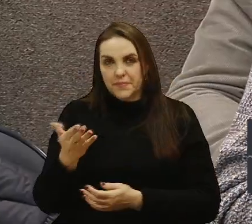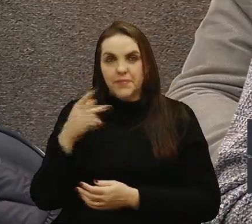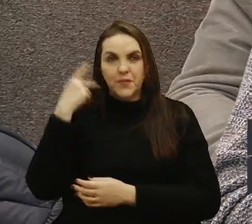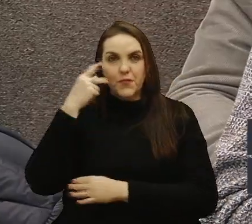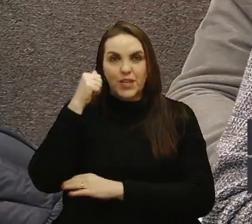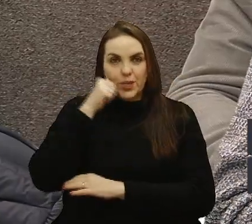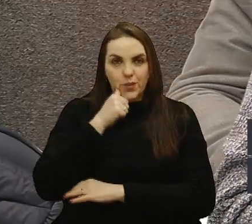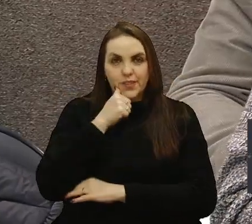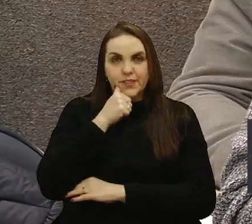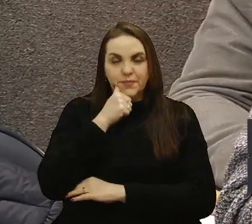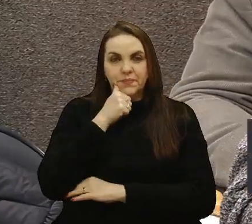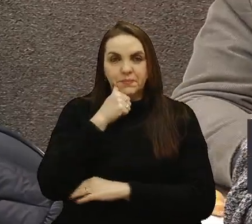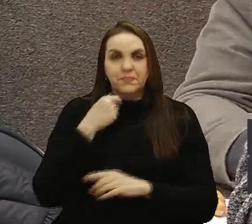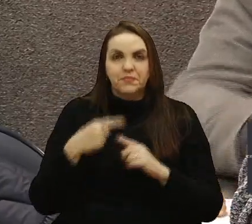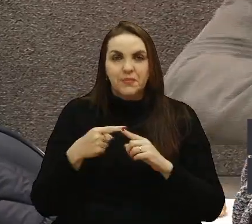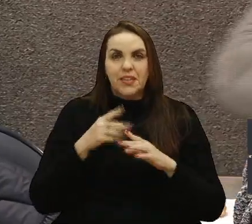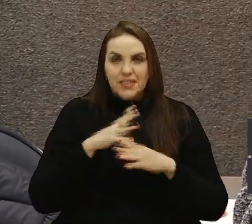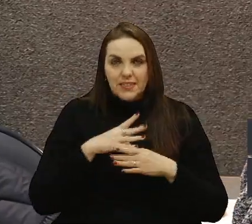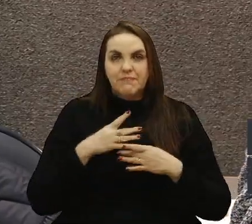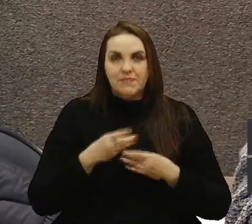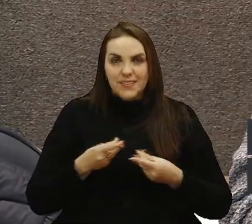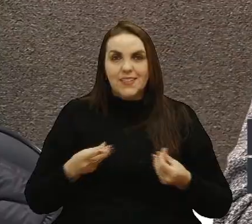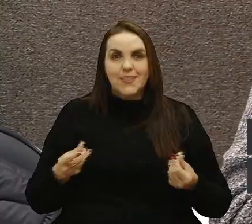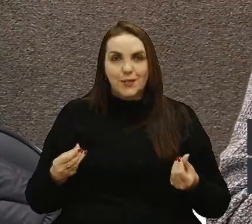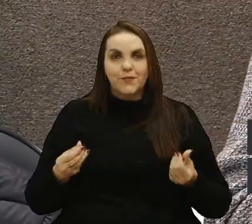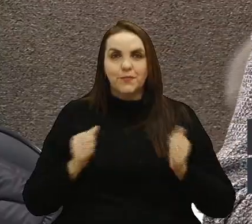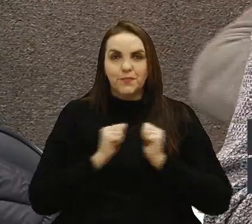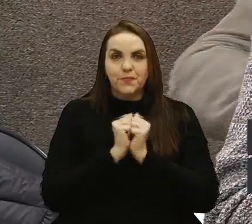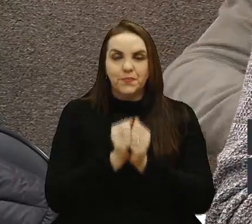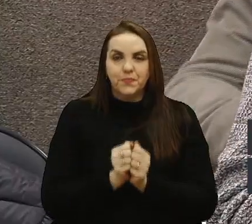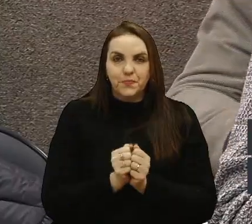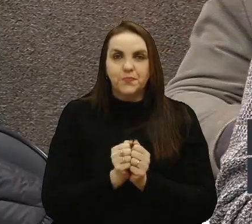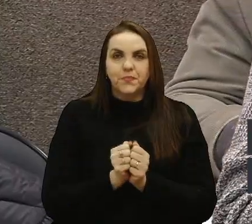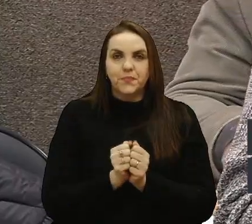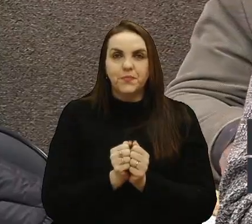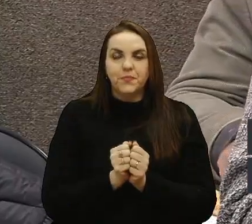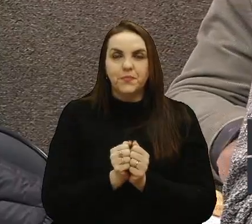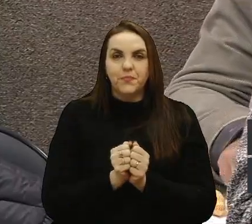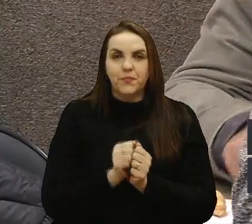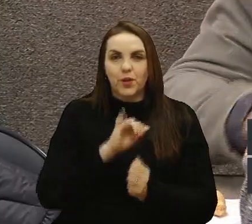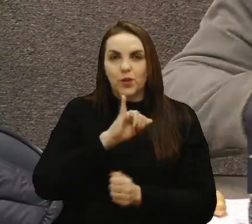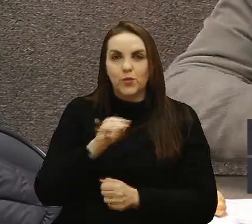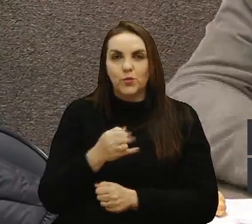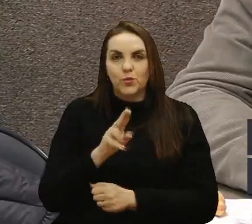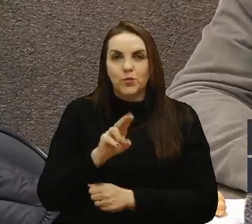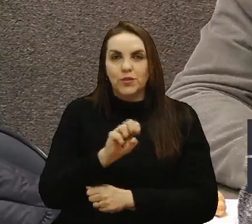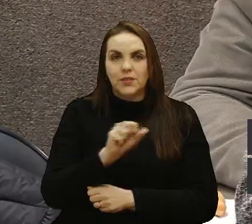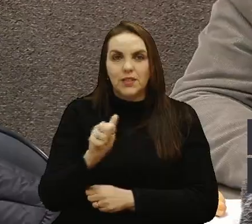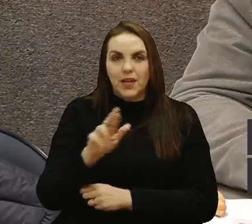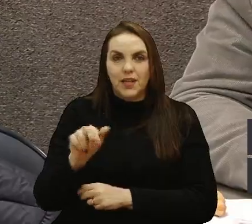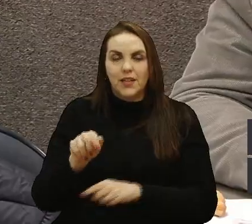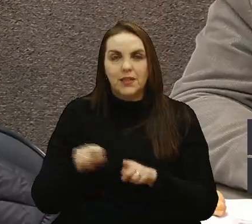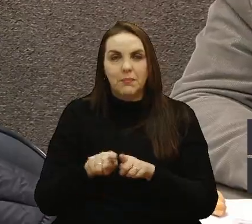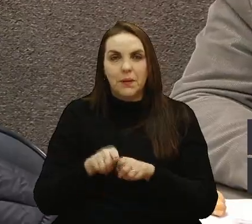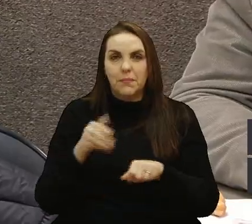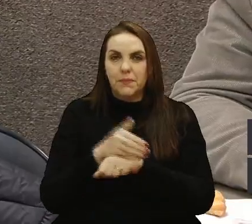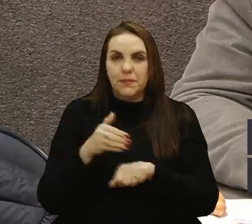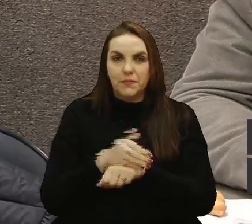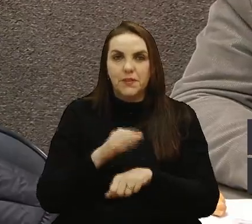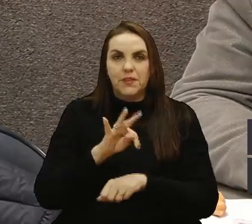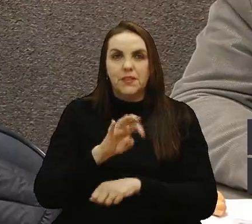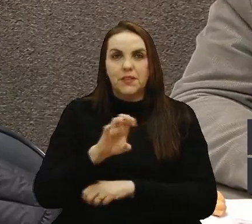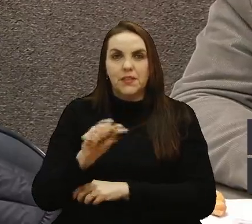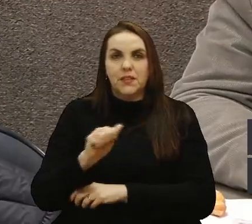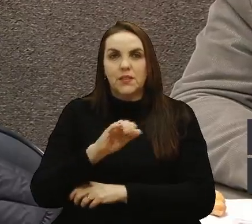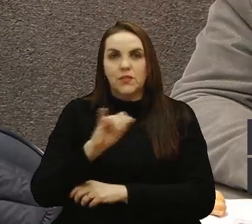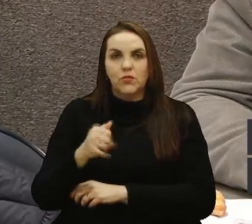vereadoras por essa sensibilidade, juntamente com a Jussara e integrantes do Tia Juntos, acolher